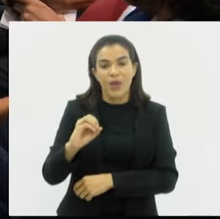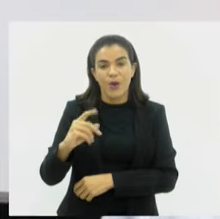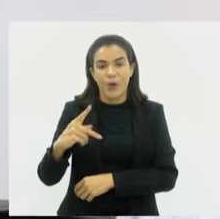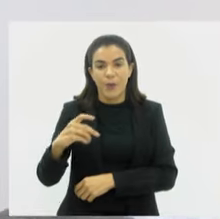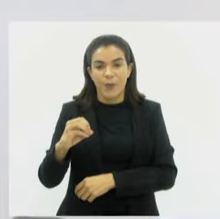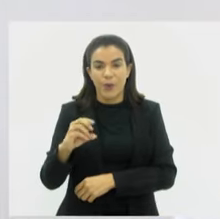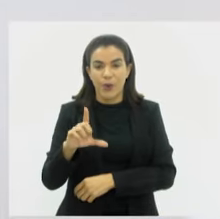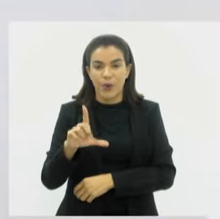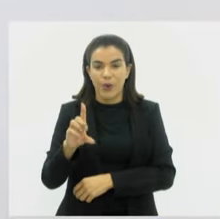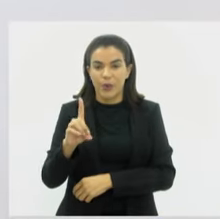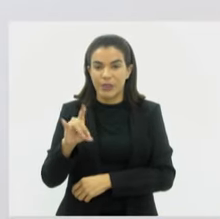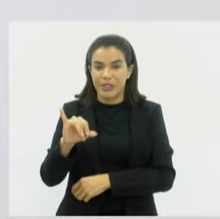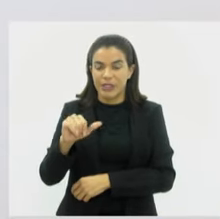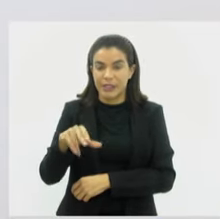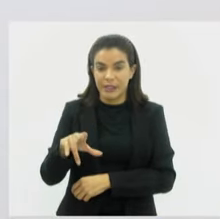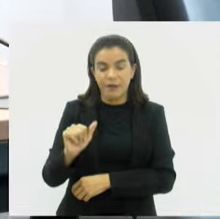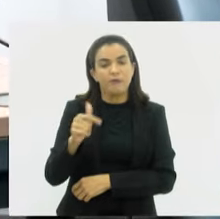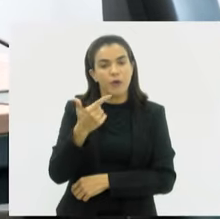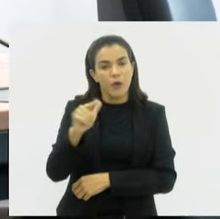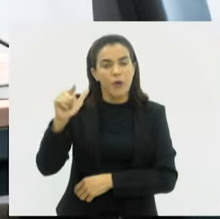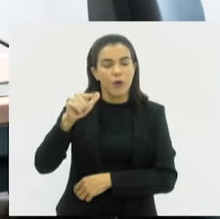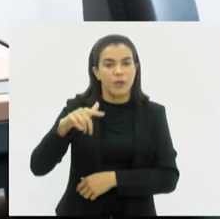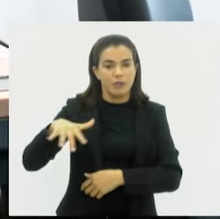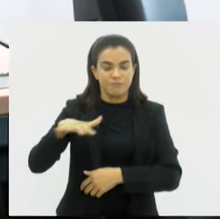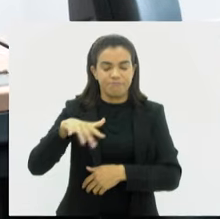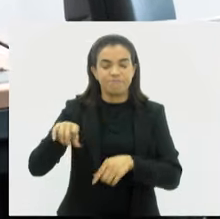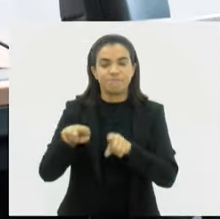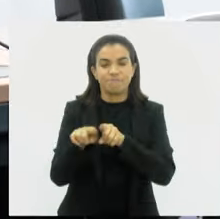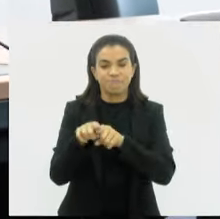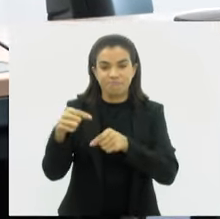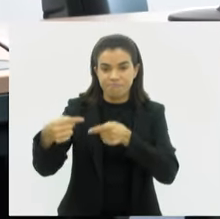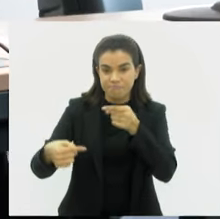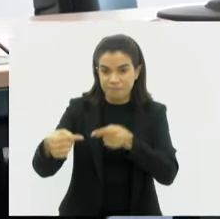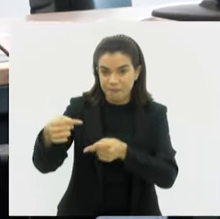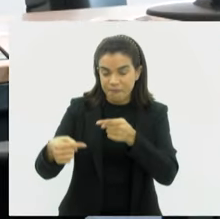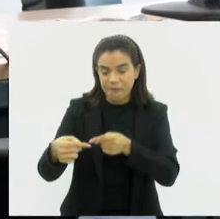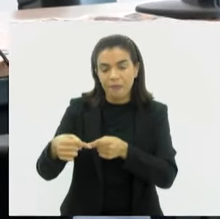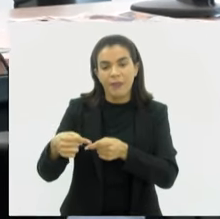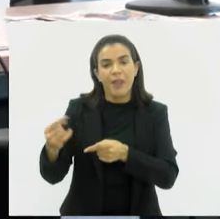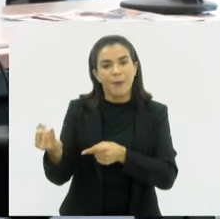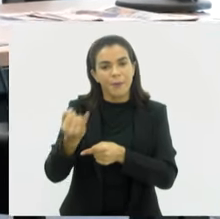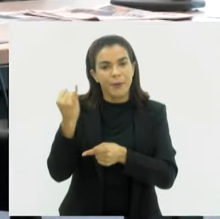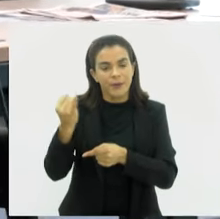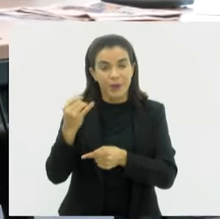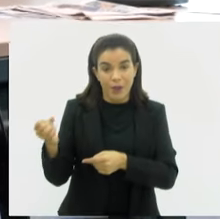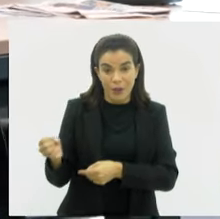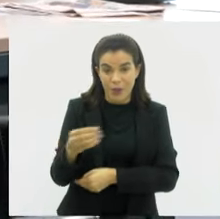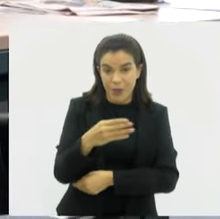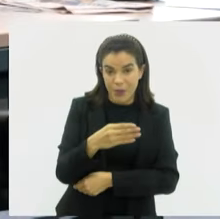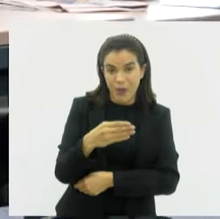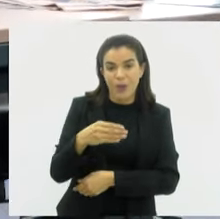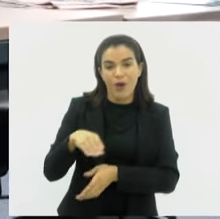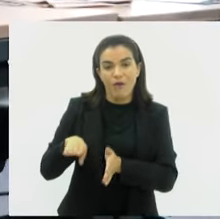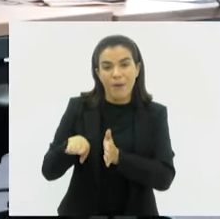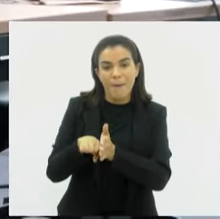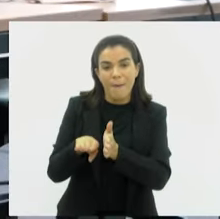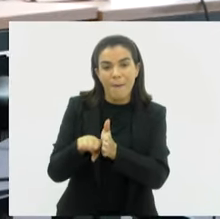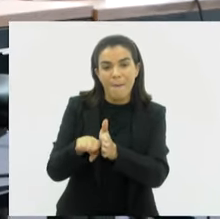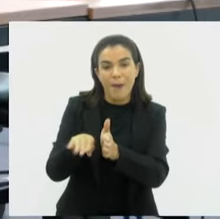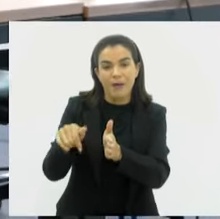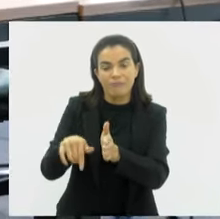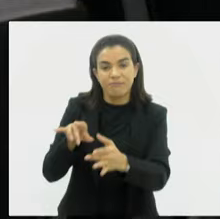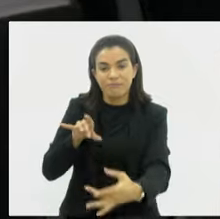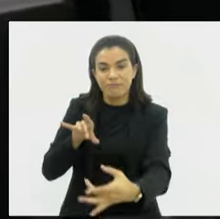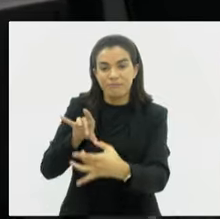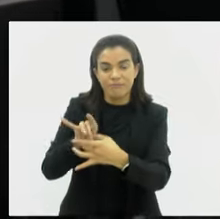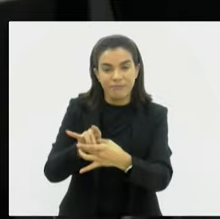Rio, foi outro tema abordado. Para o coordenador da frente, é fundamental que a nova estação seja conectada a outros